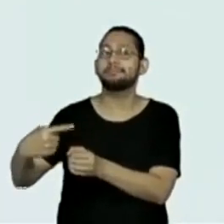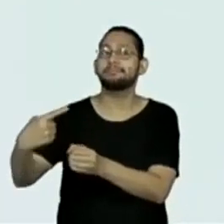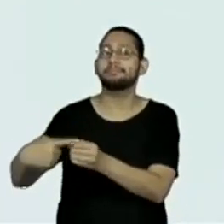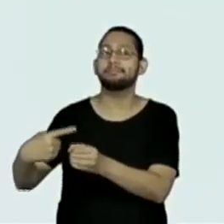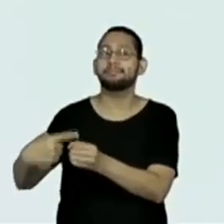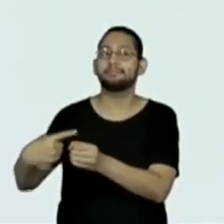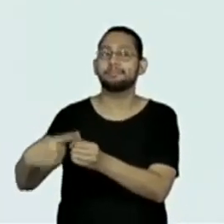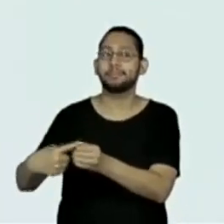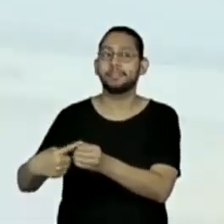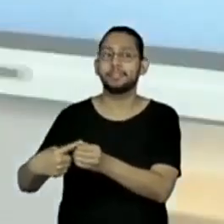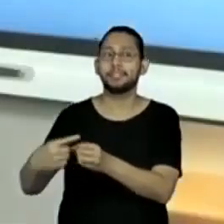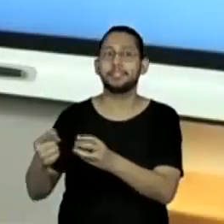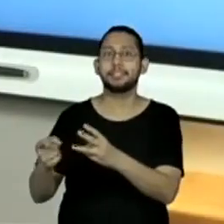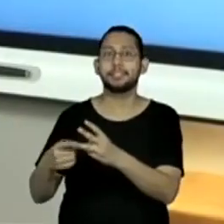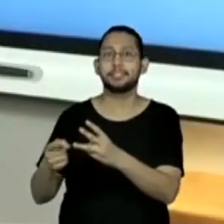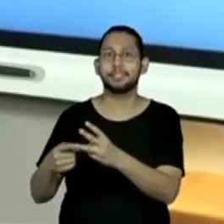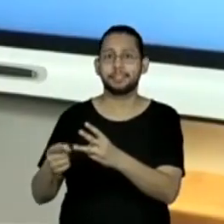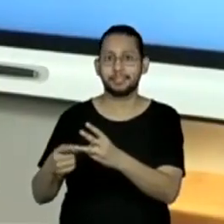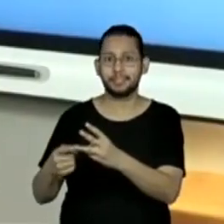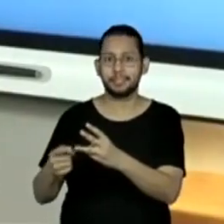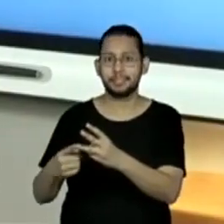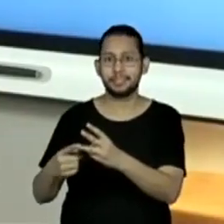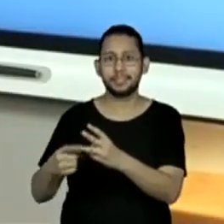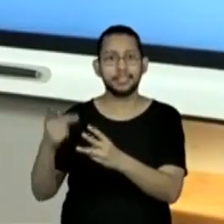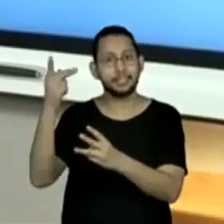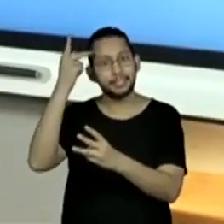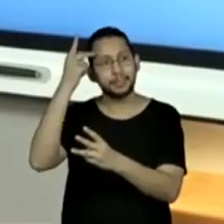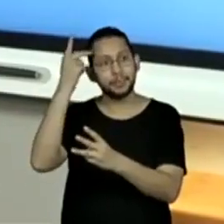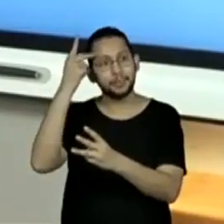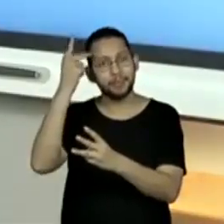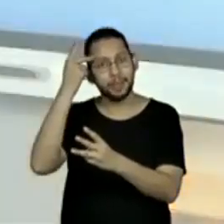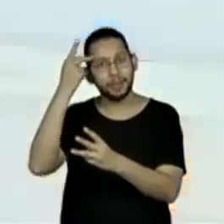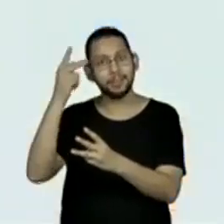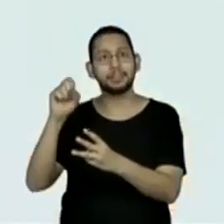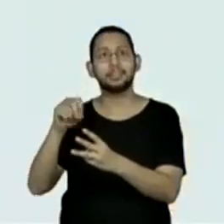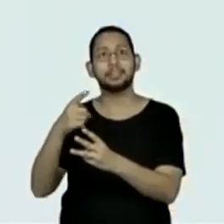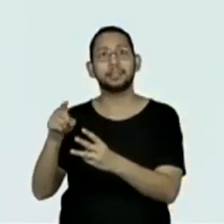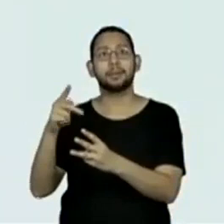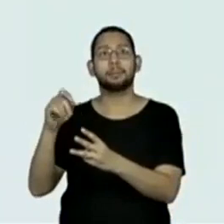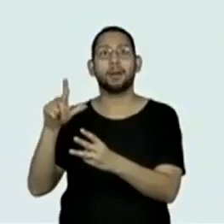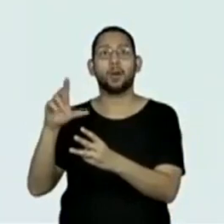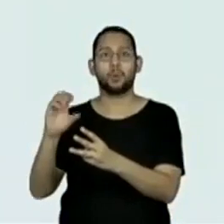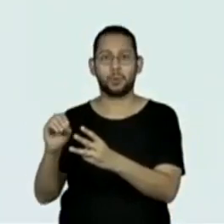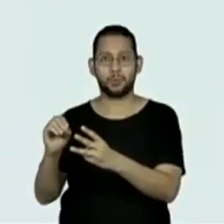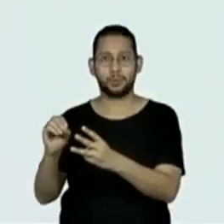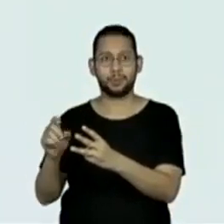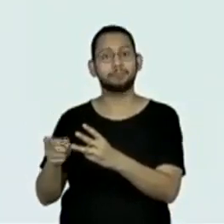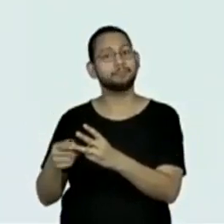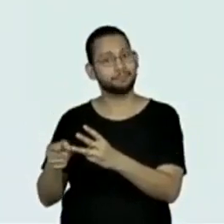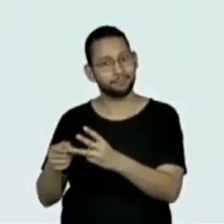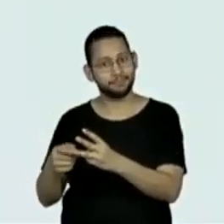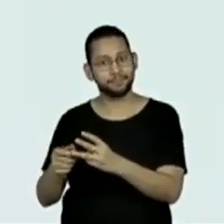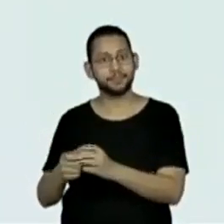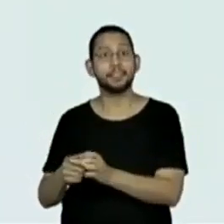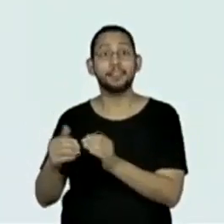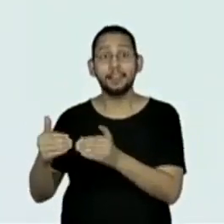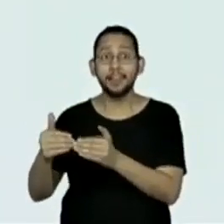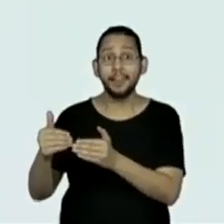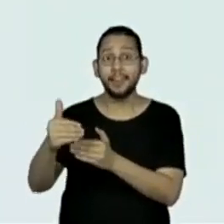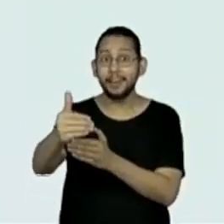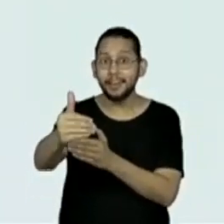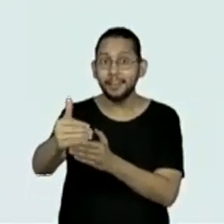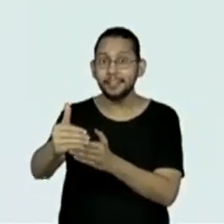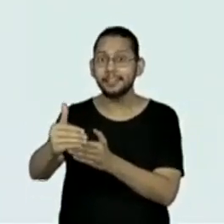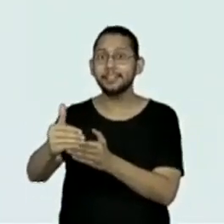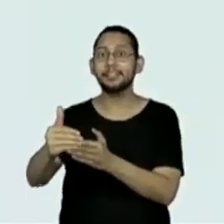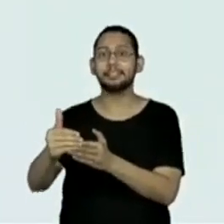Paulo... Gente, olha que legal, a tecnologia ela muda as cores às vezes, tá? São Paulo. Ó, então esse azul não era que o